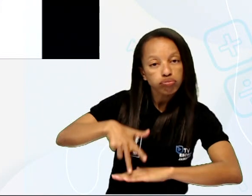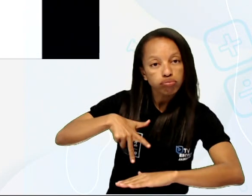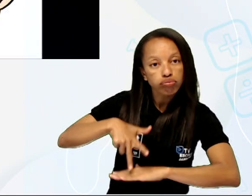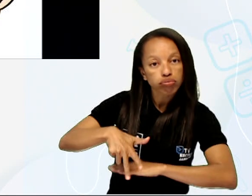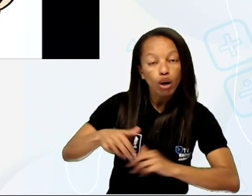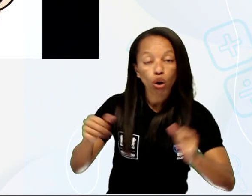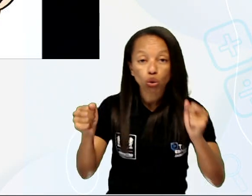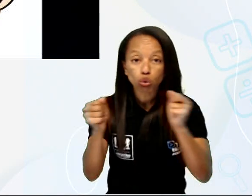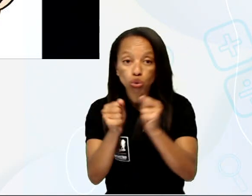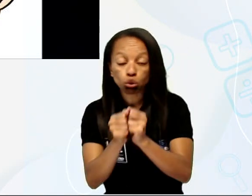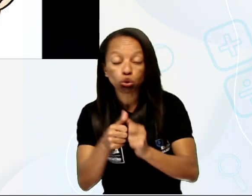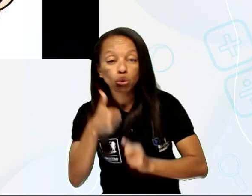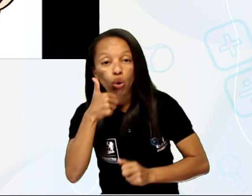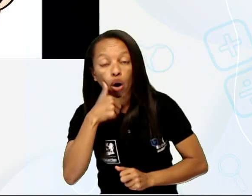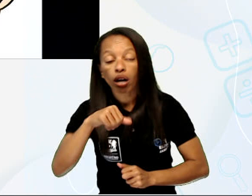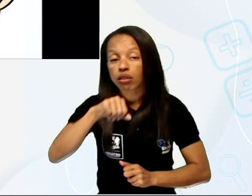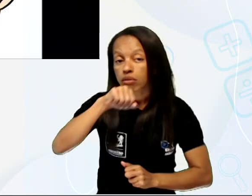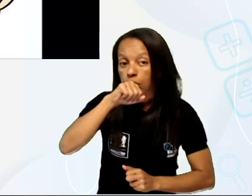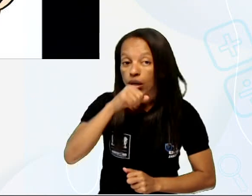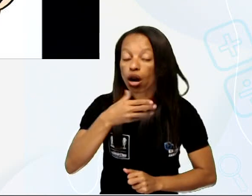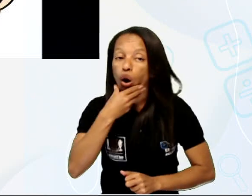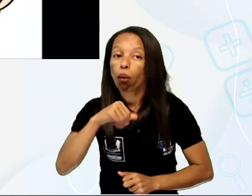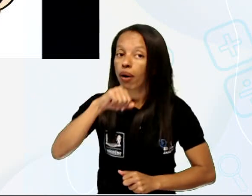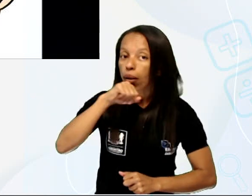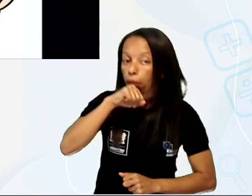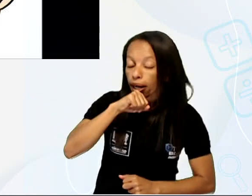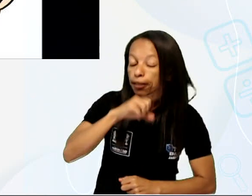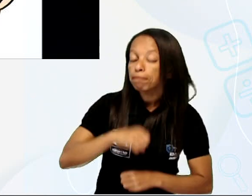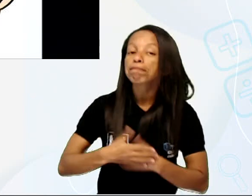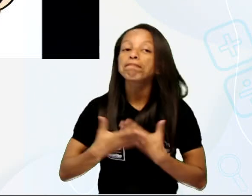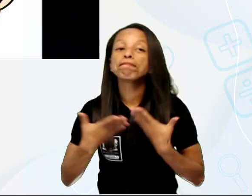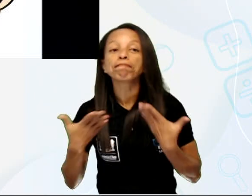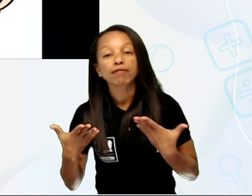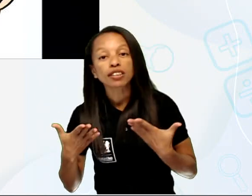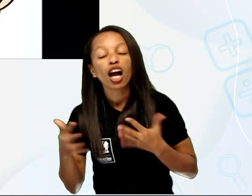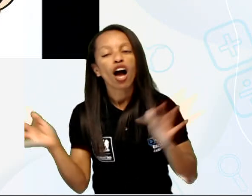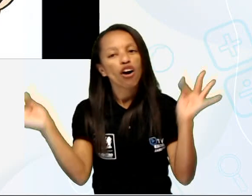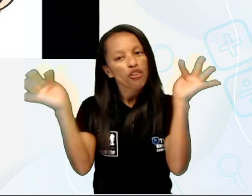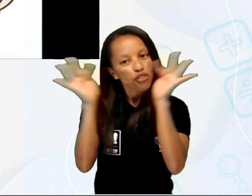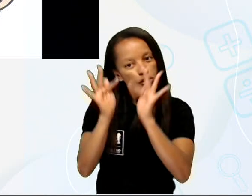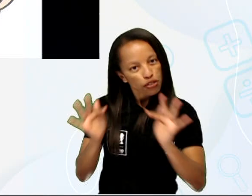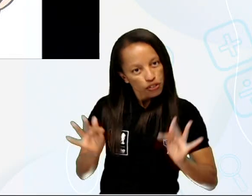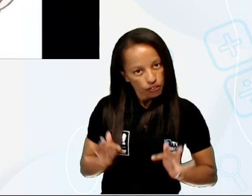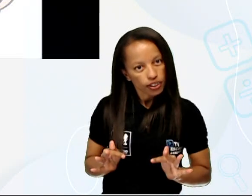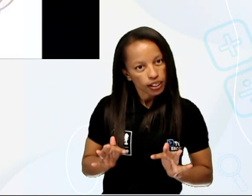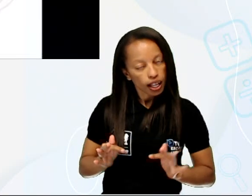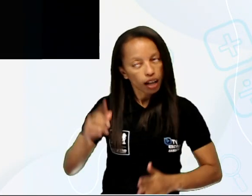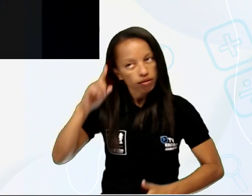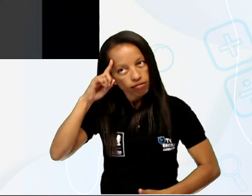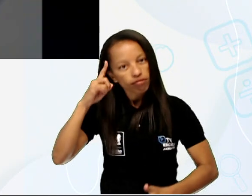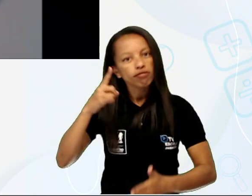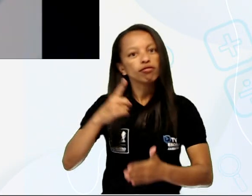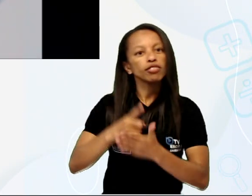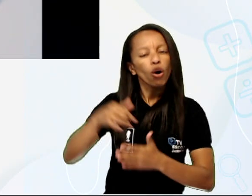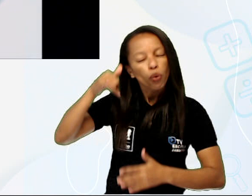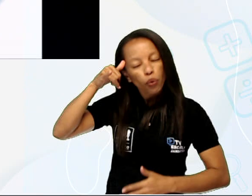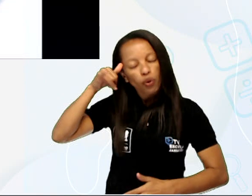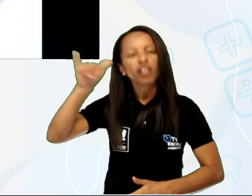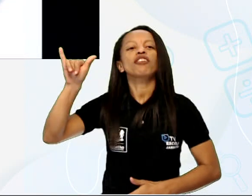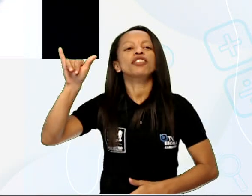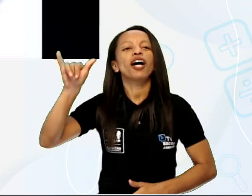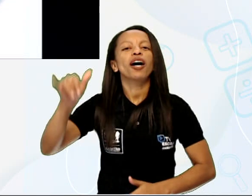lado. Então é isso, meninos. Para ser feliz, sábia, decisão é prevenir.